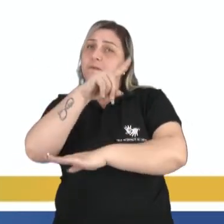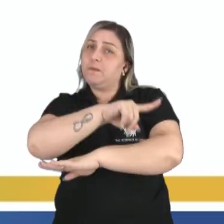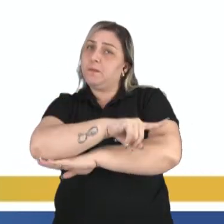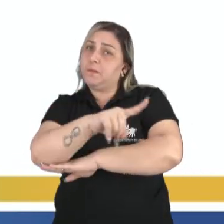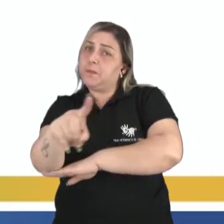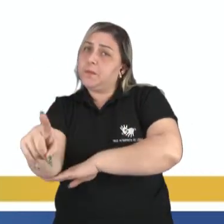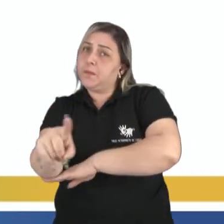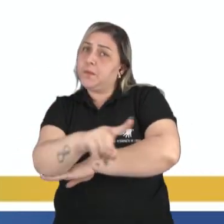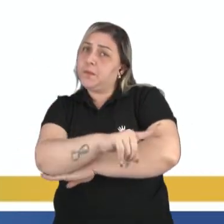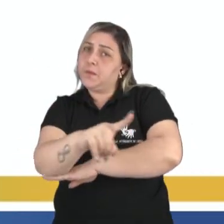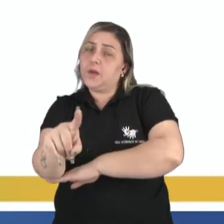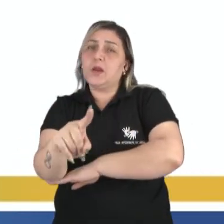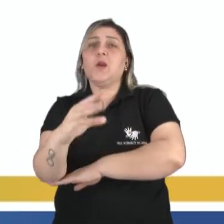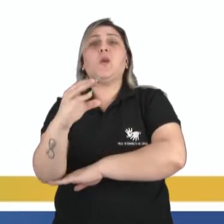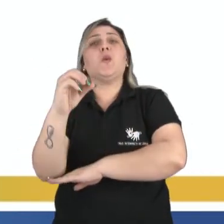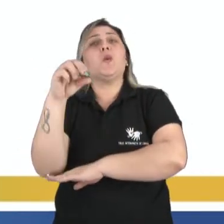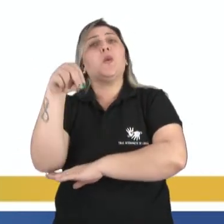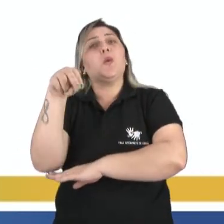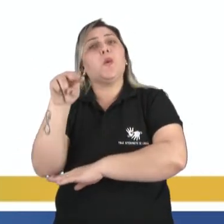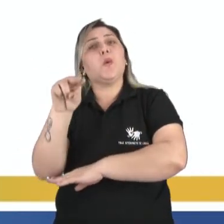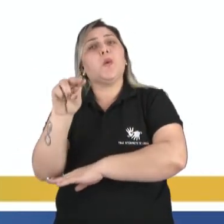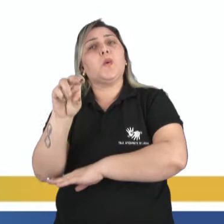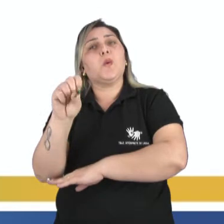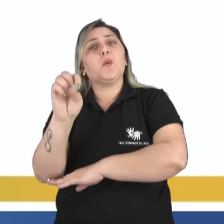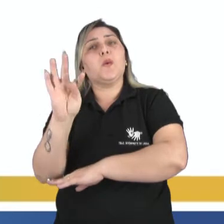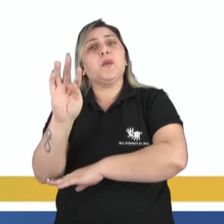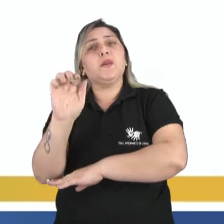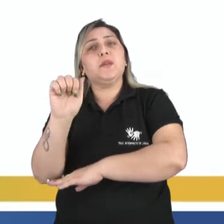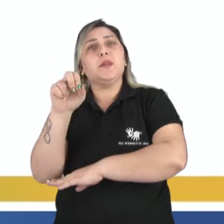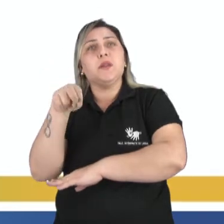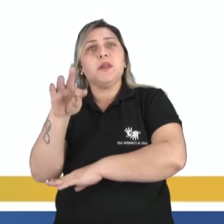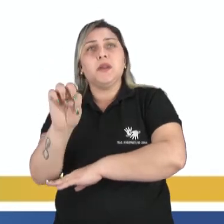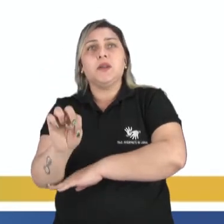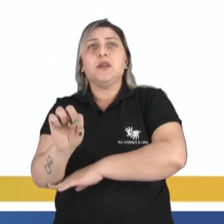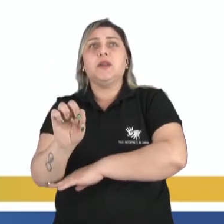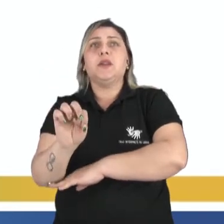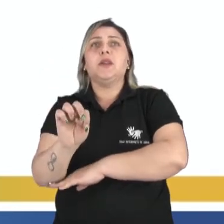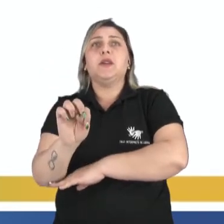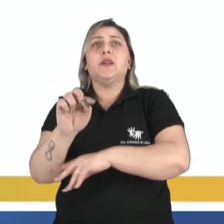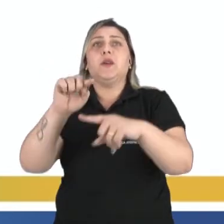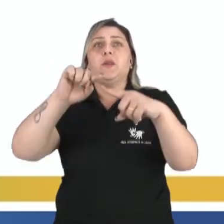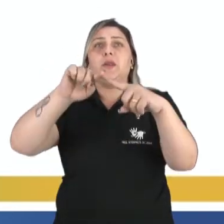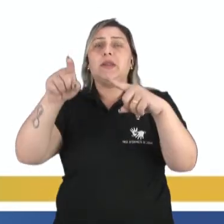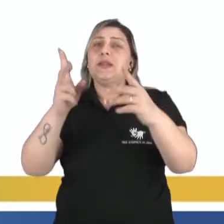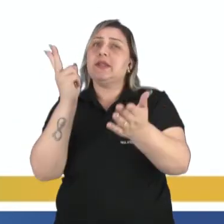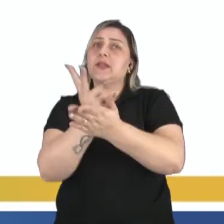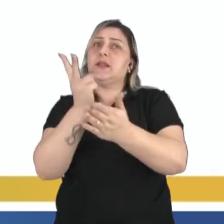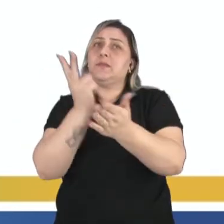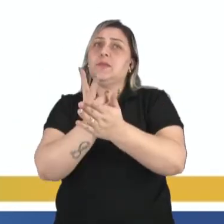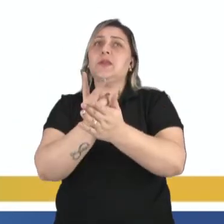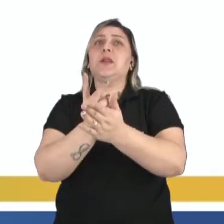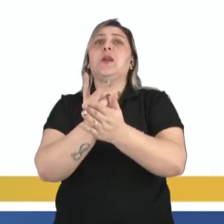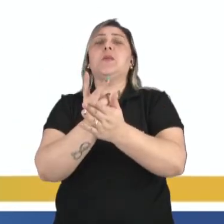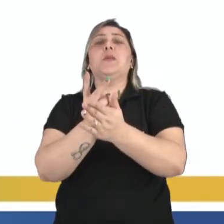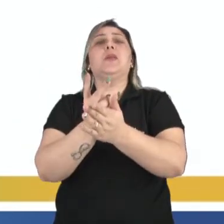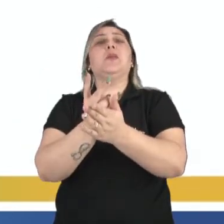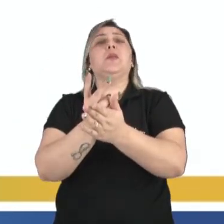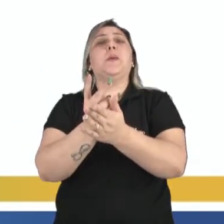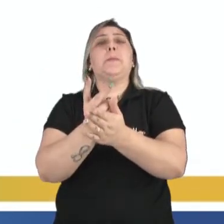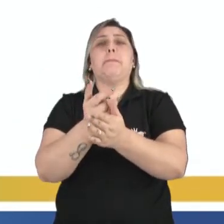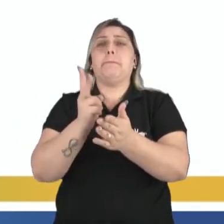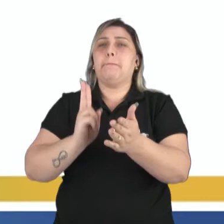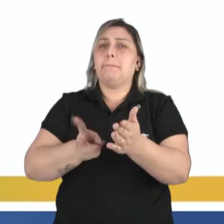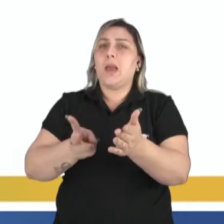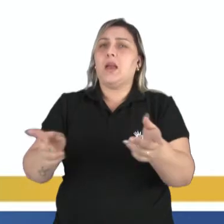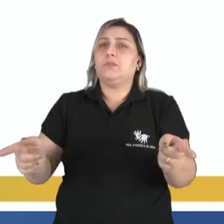apesar dela ser constante, veja que esse vetor ele tem o mesmo tamanho em todos os pontos. Ó. Olha só, em todos os pontos ele tem o